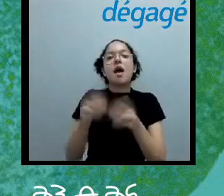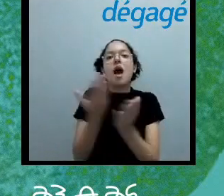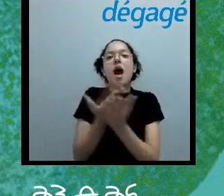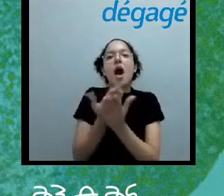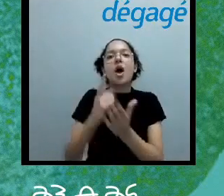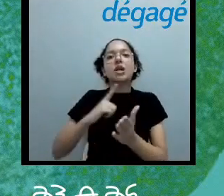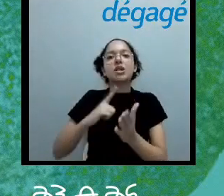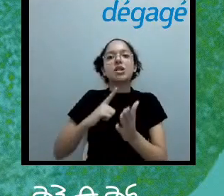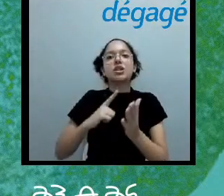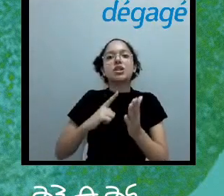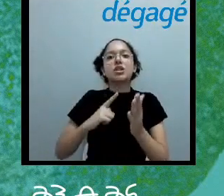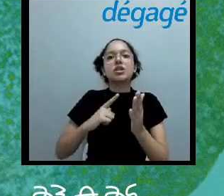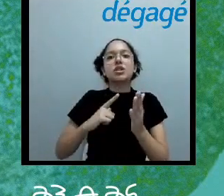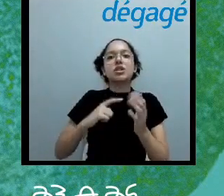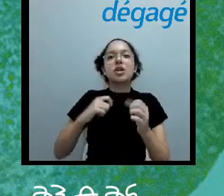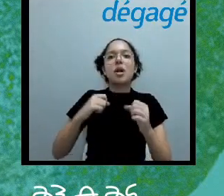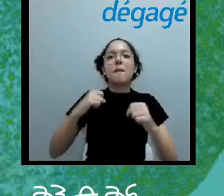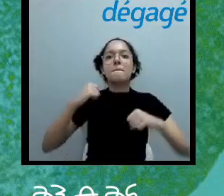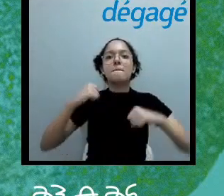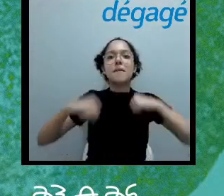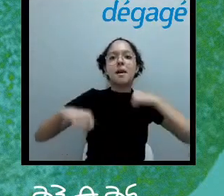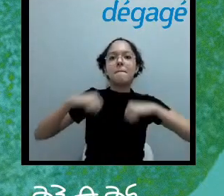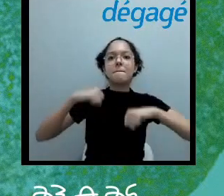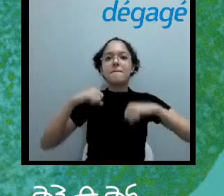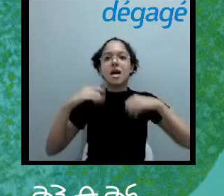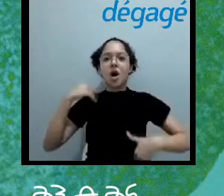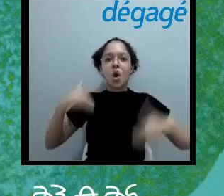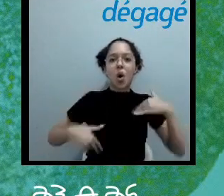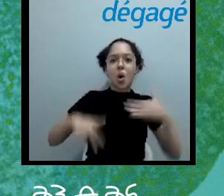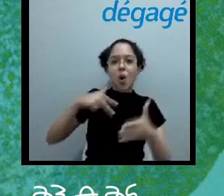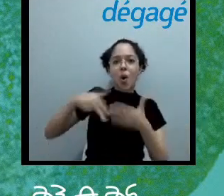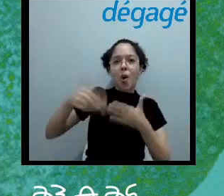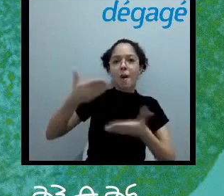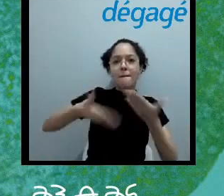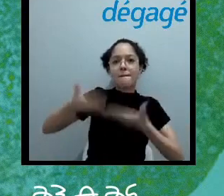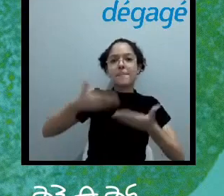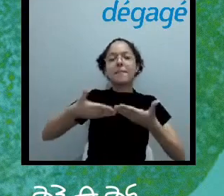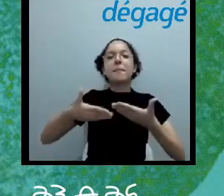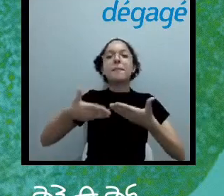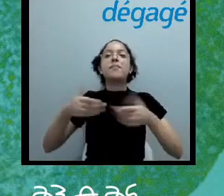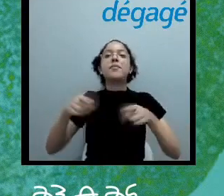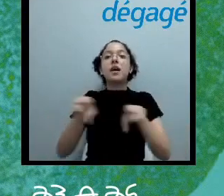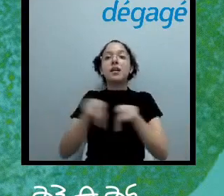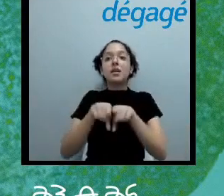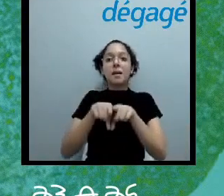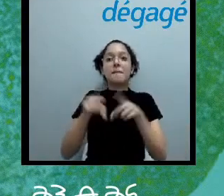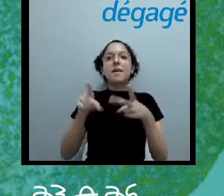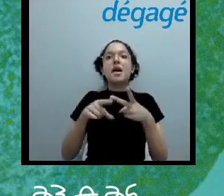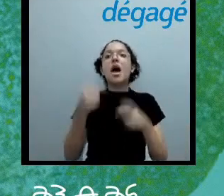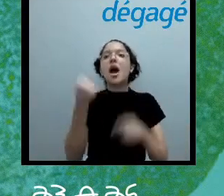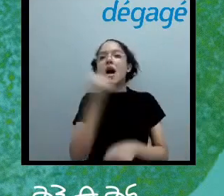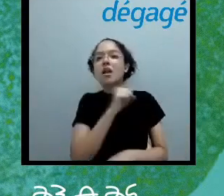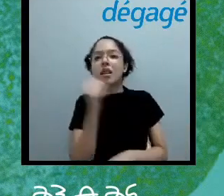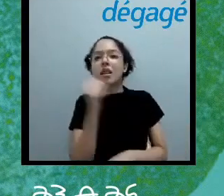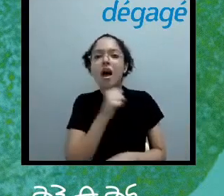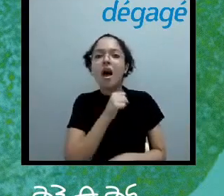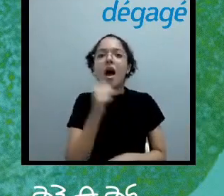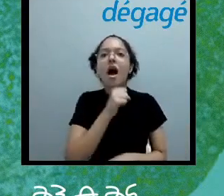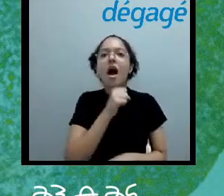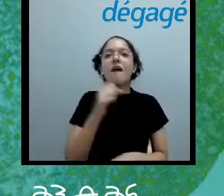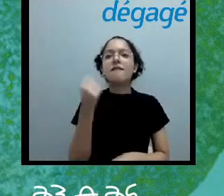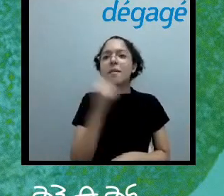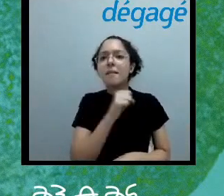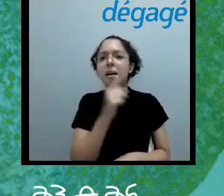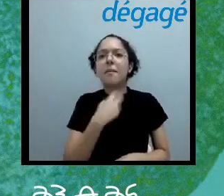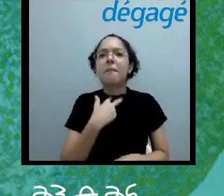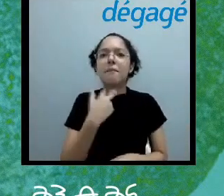de leitura de texto, escutava música, cantava música. E aí os encontros se mostravam cada vez mais potentes, porque